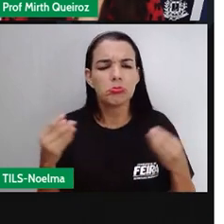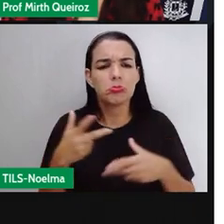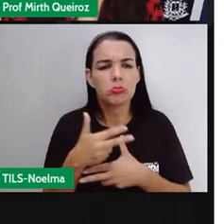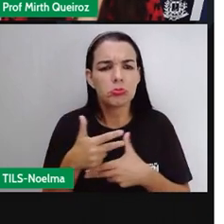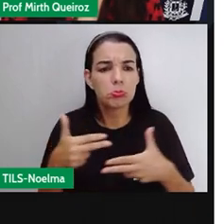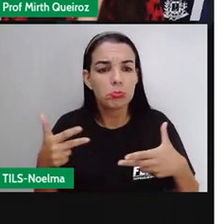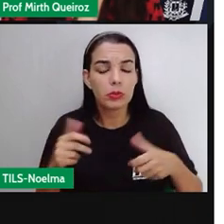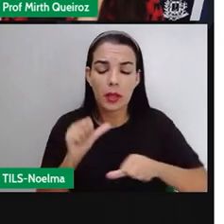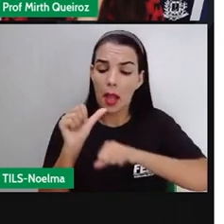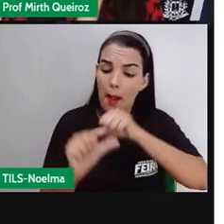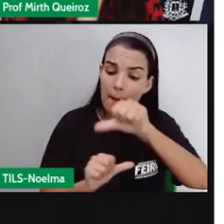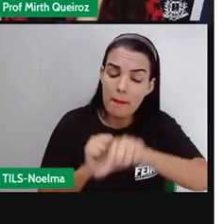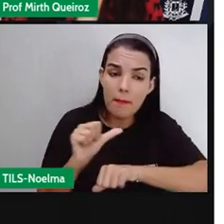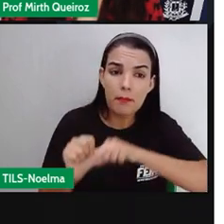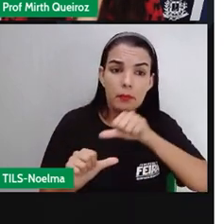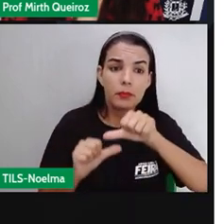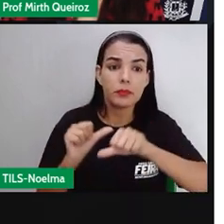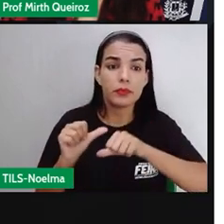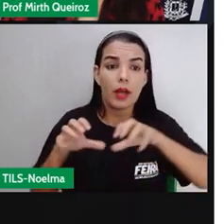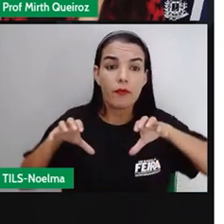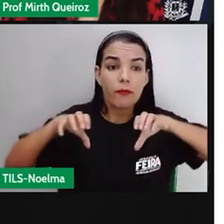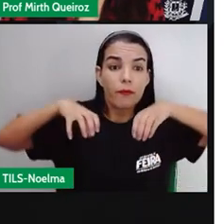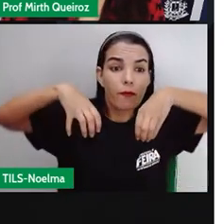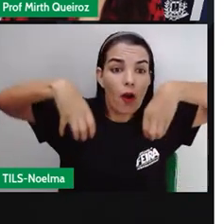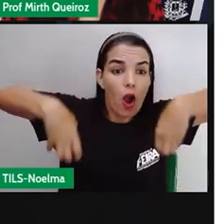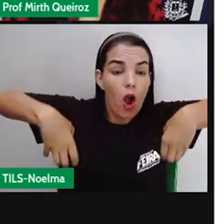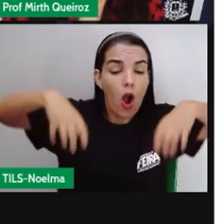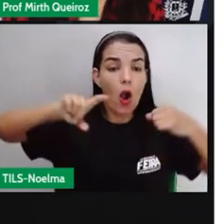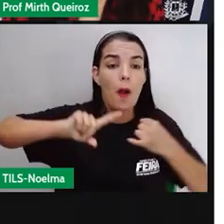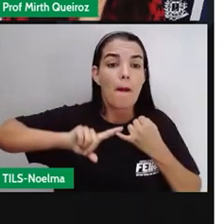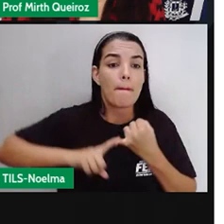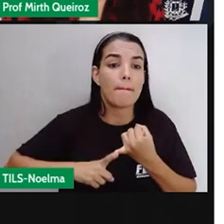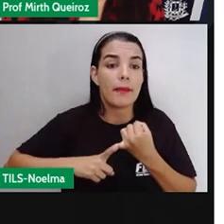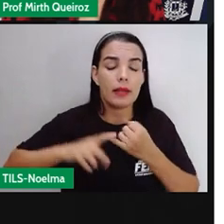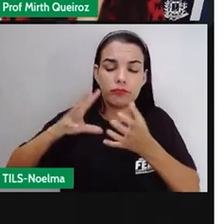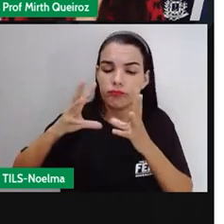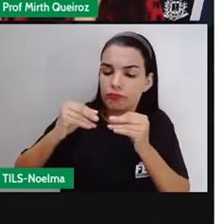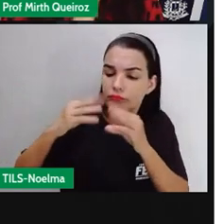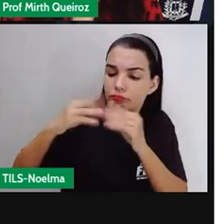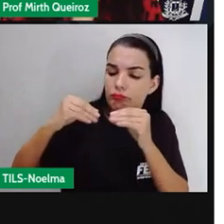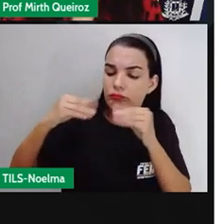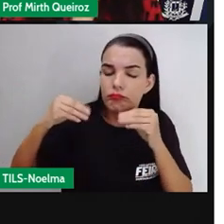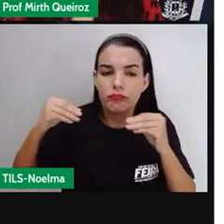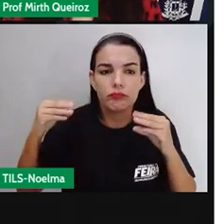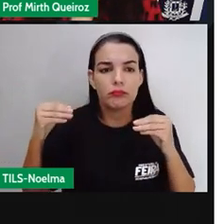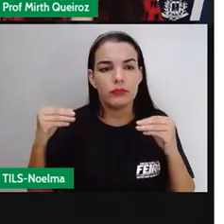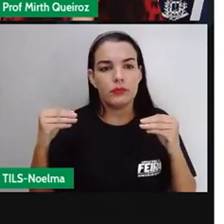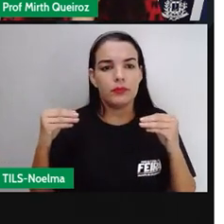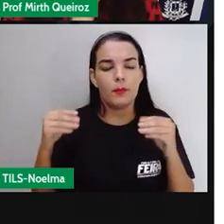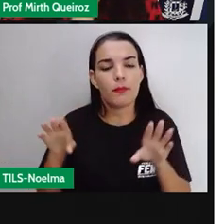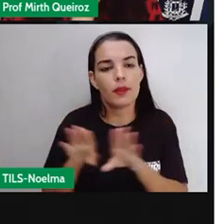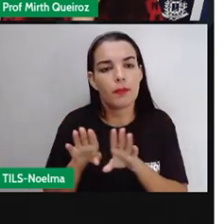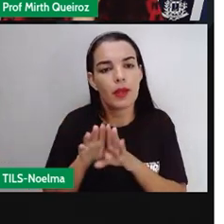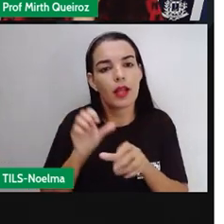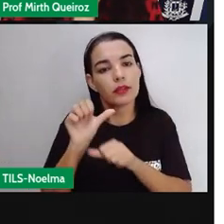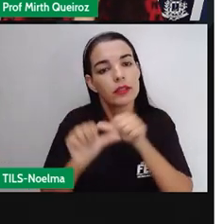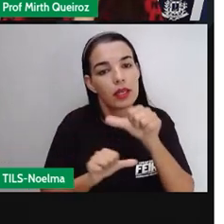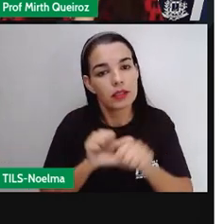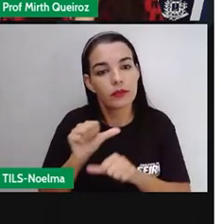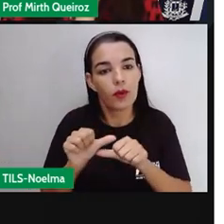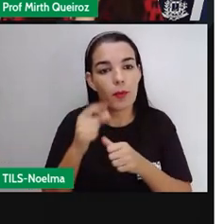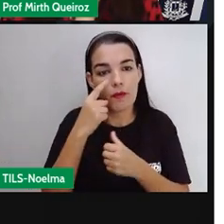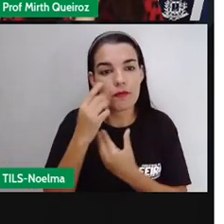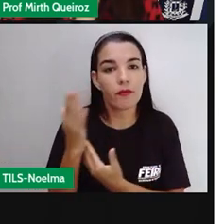de tamanho e de textura. A mistura de muitos deles geram outros elementos, como foi o que aconteceu